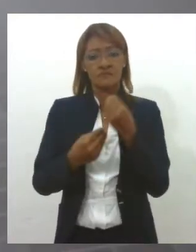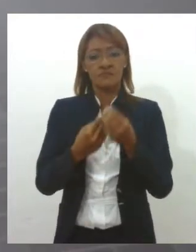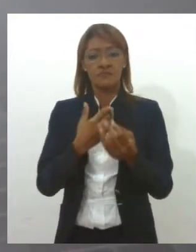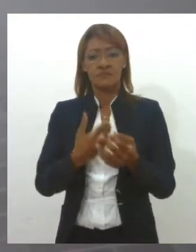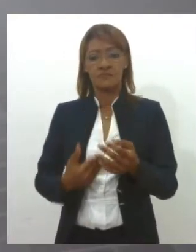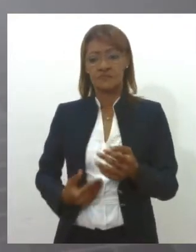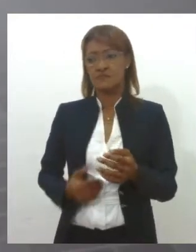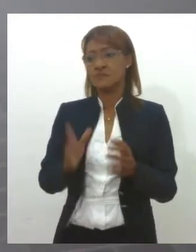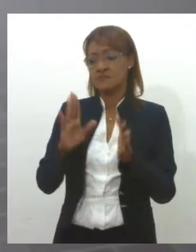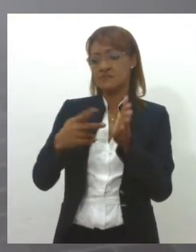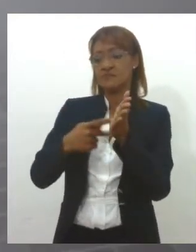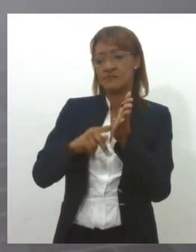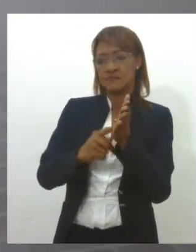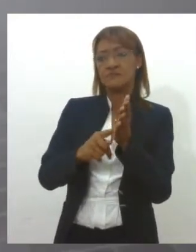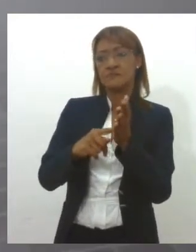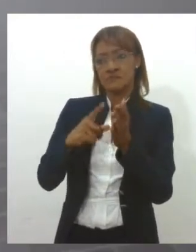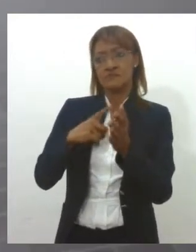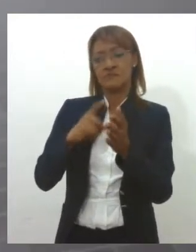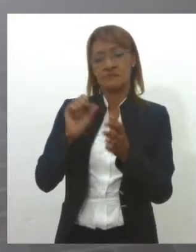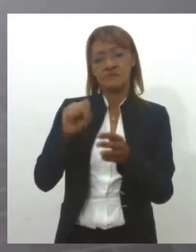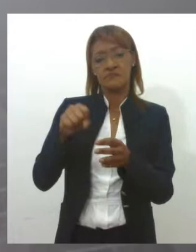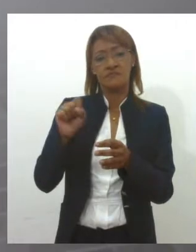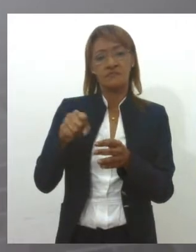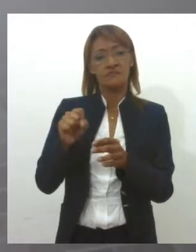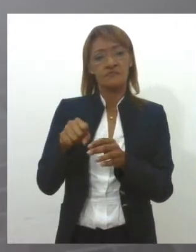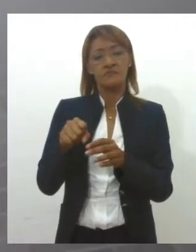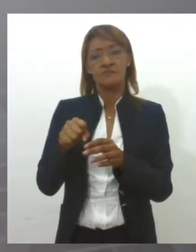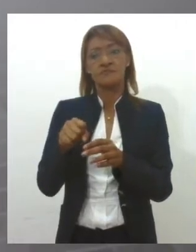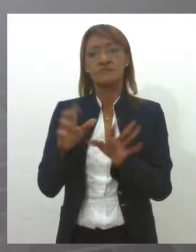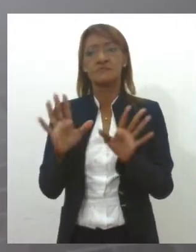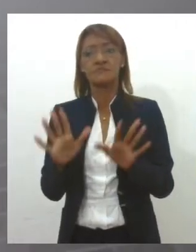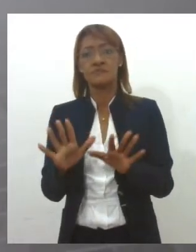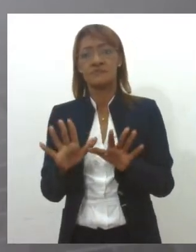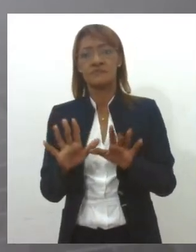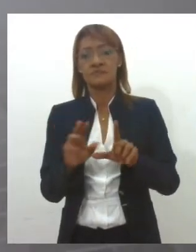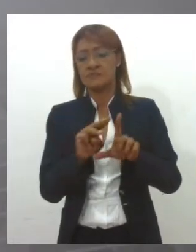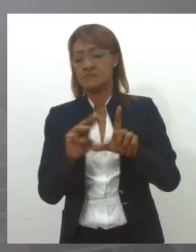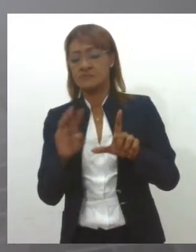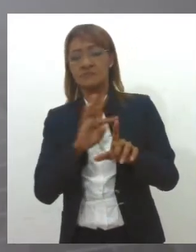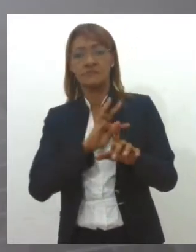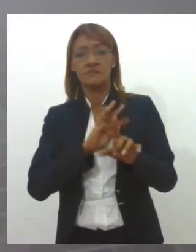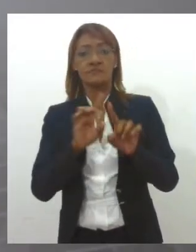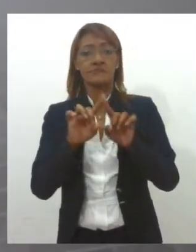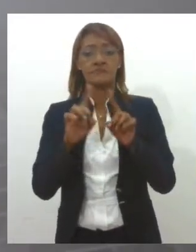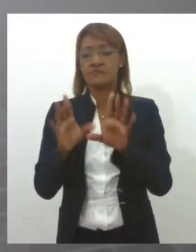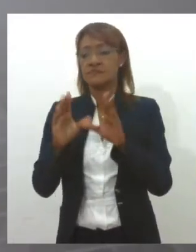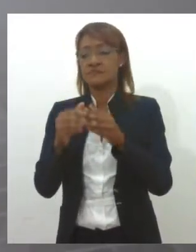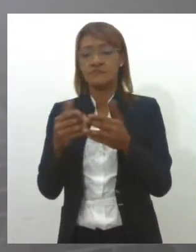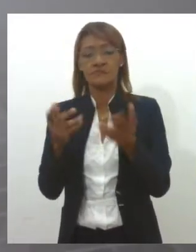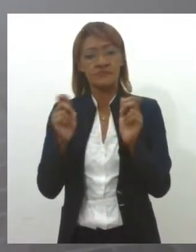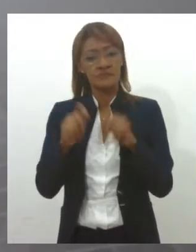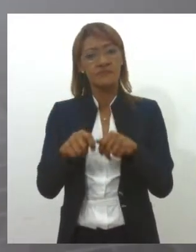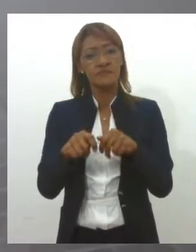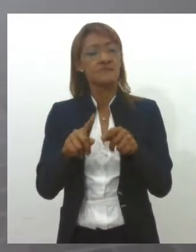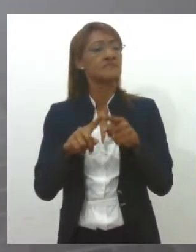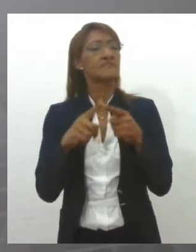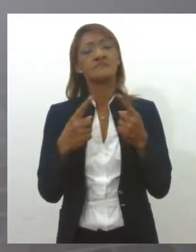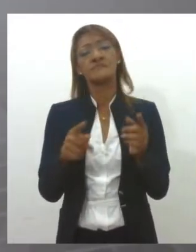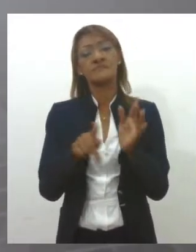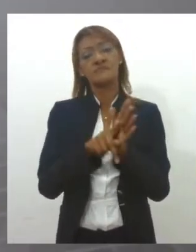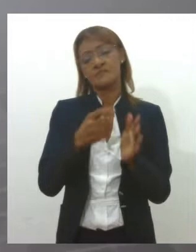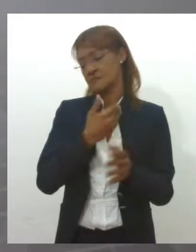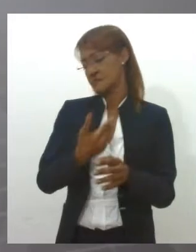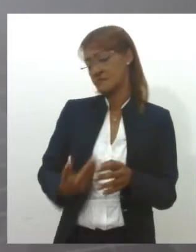claro que o sindicato também tem a maioria dos indicados serviço público tem assessoramento técnico que faz esse acompanhamento Esse estudo mas o próprio